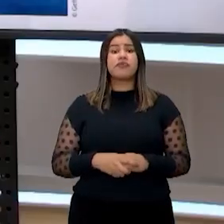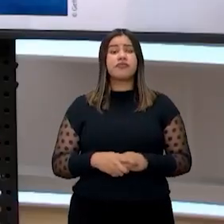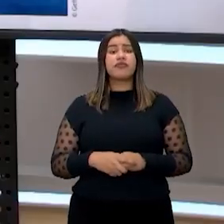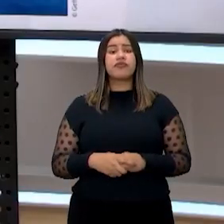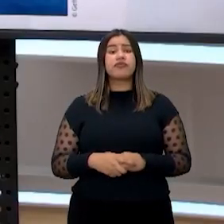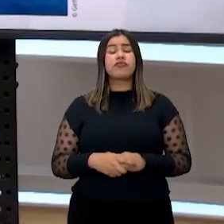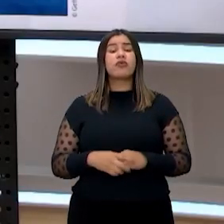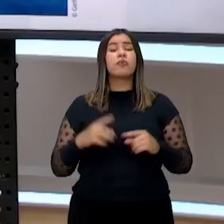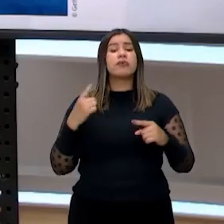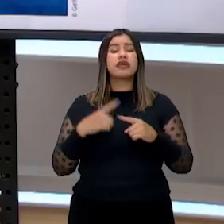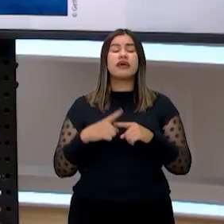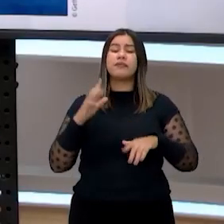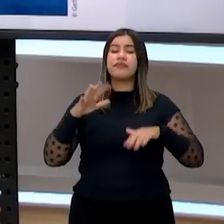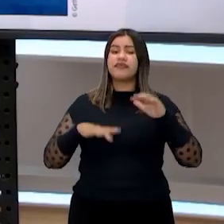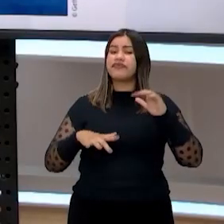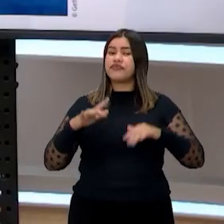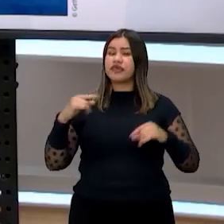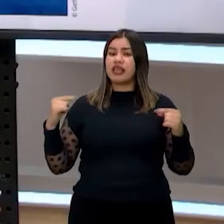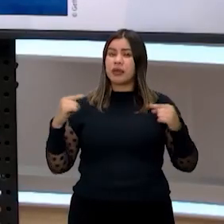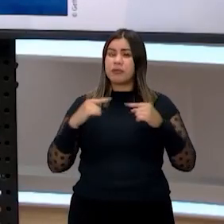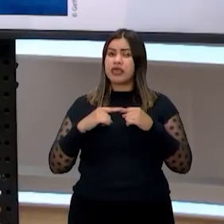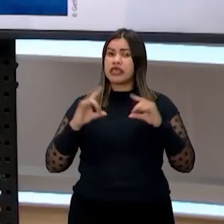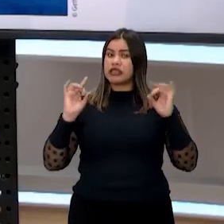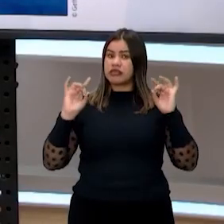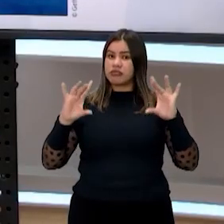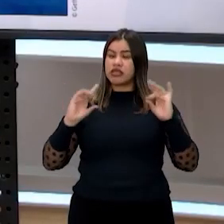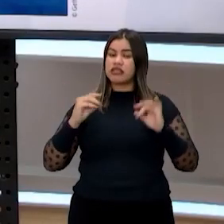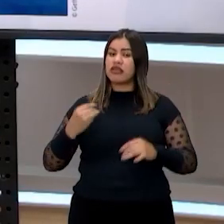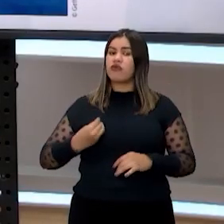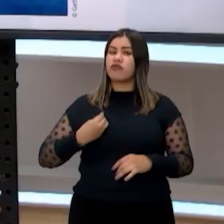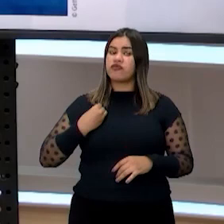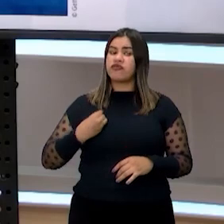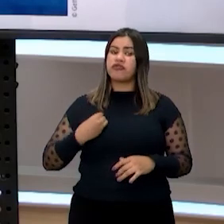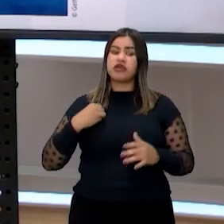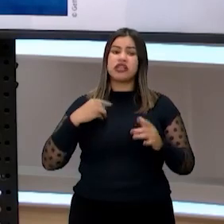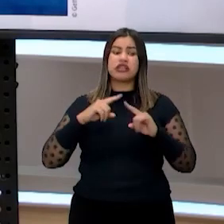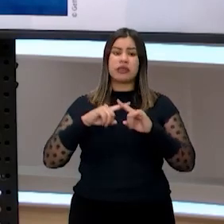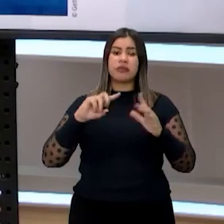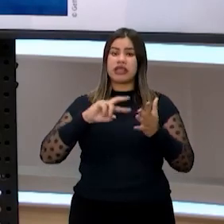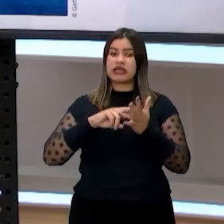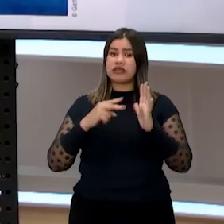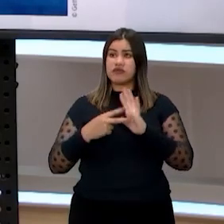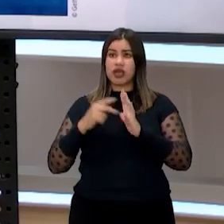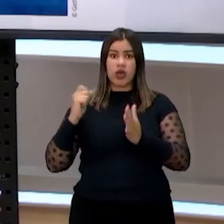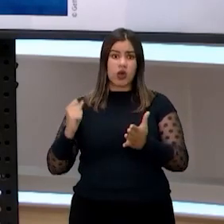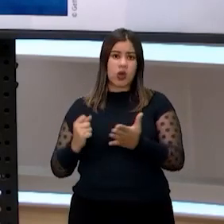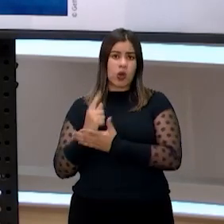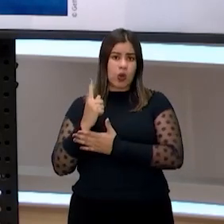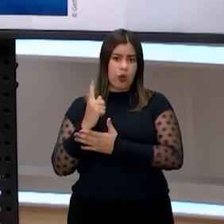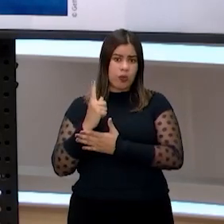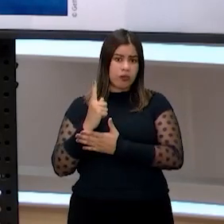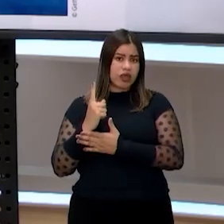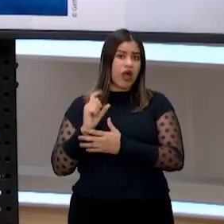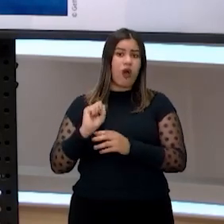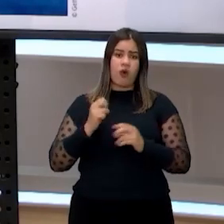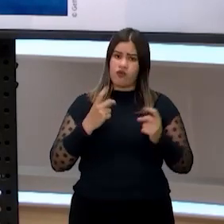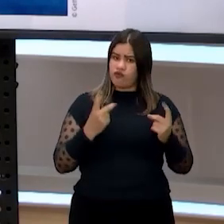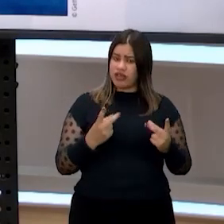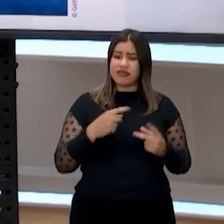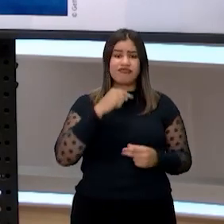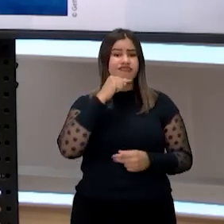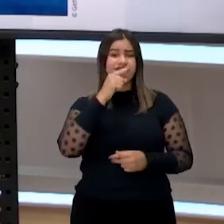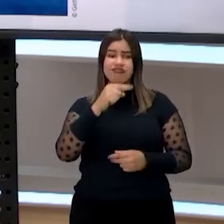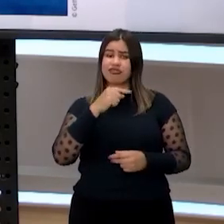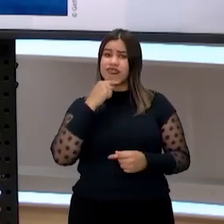muitas vezes algo que seja realmente especial na nossa vida não significa que seja comprável, nem vendável. Exato.